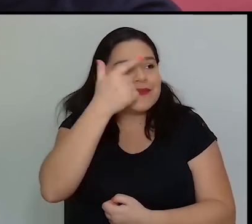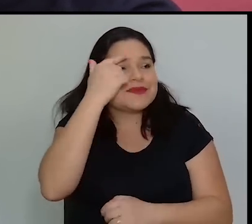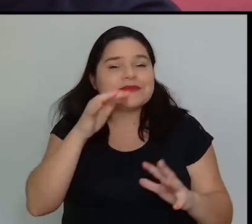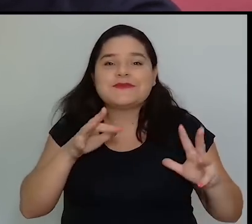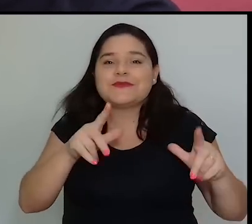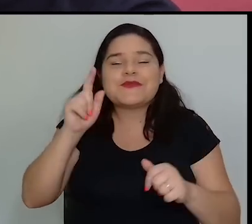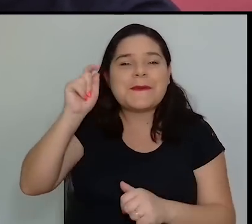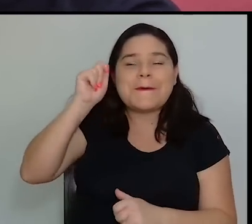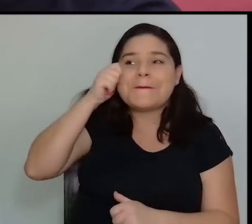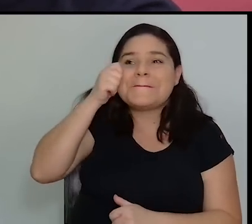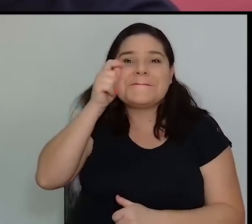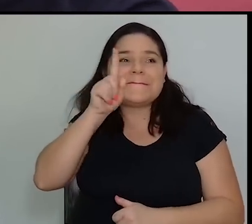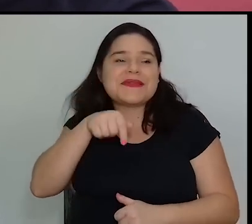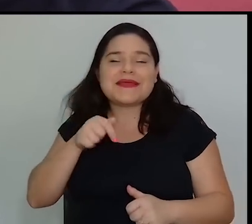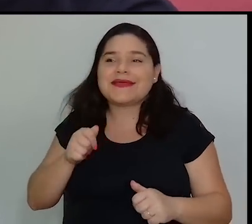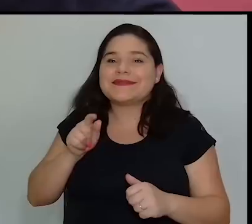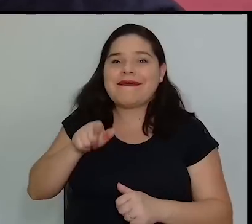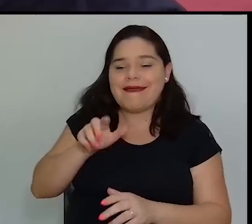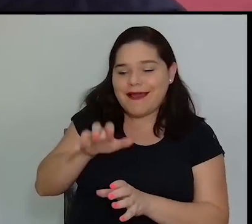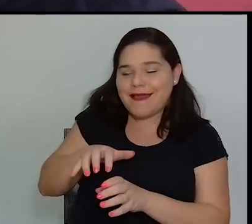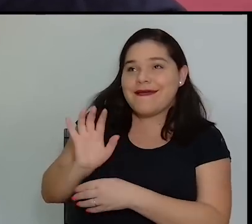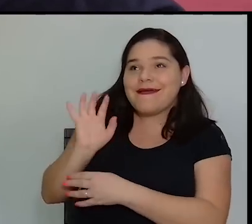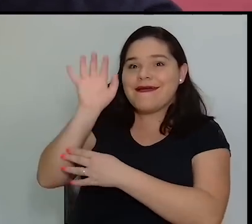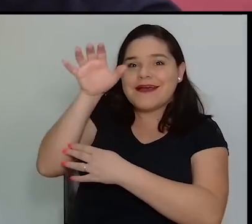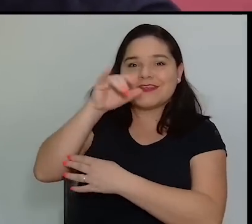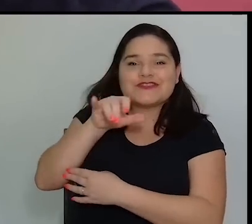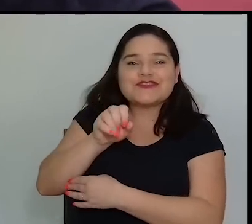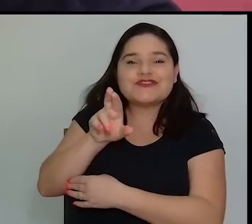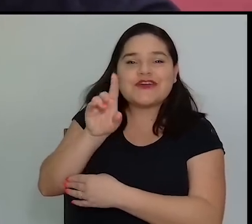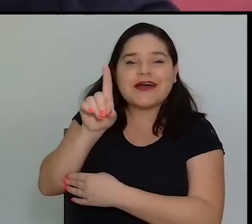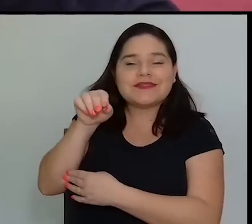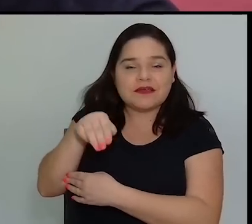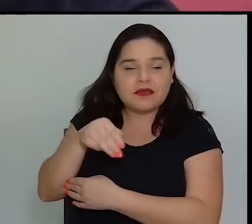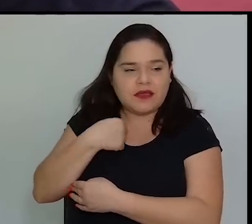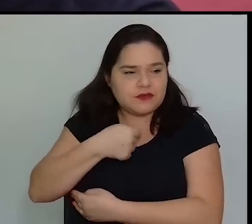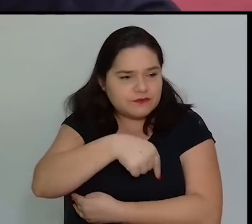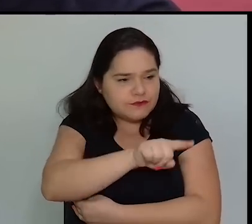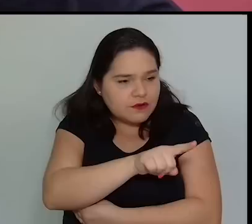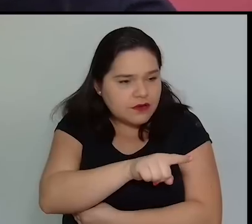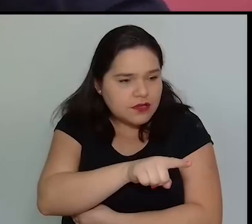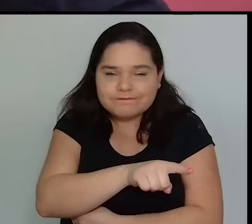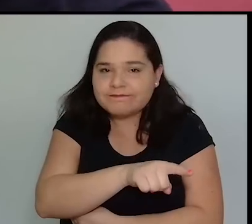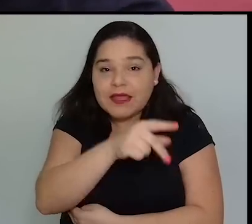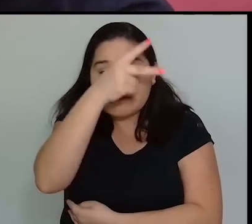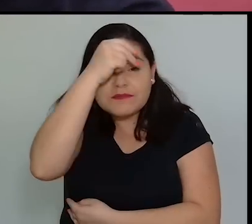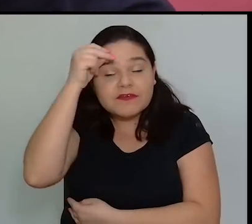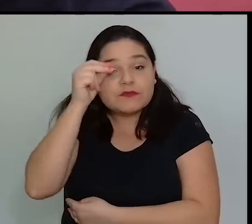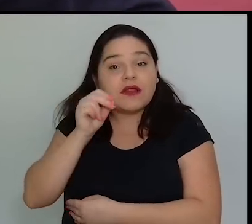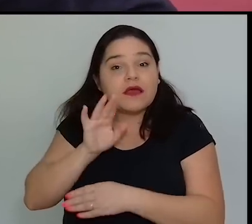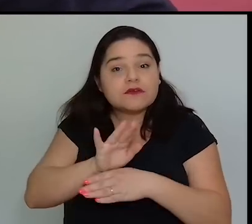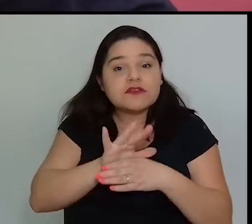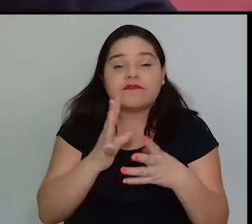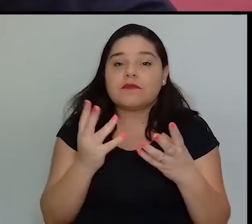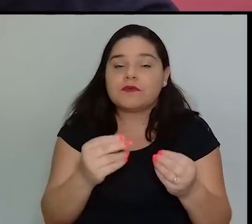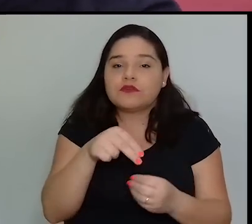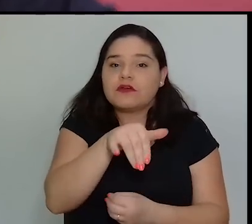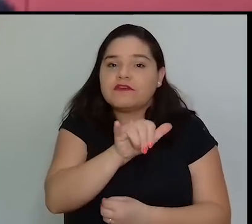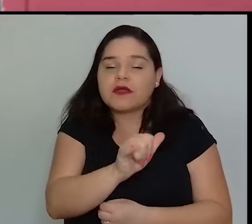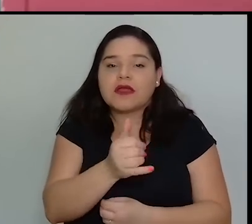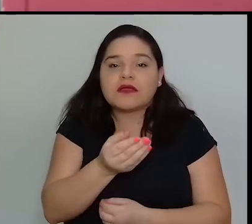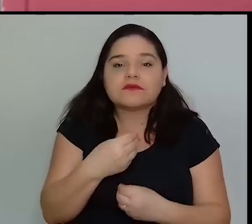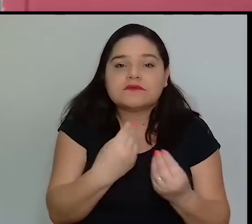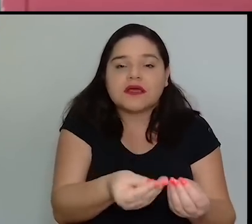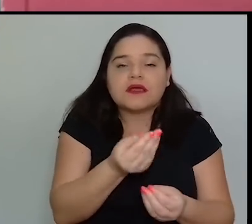Jackson tudo preto era Michael Jordan E aí quando eu vou o Gueto eu vejo que a prefeitura ajudava muito de Nova Marquinhos a comer